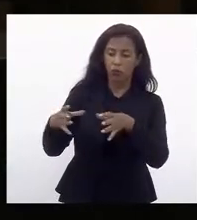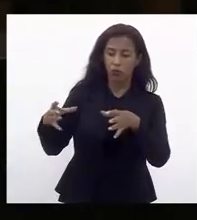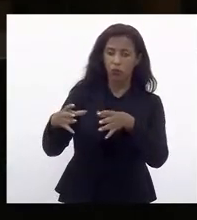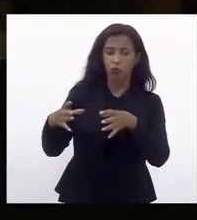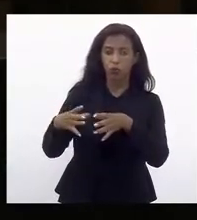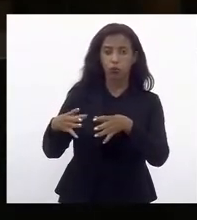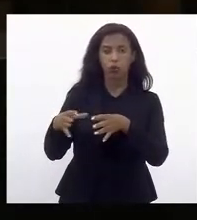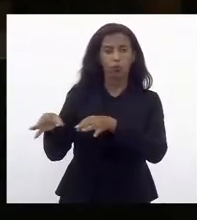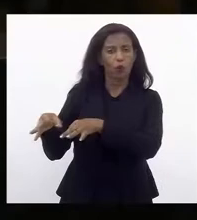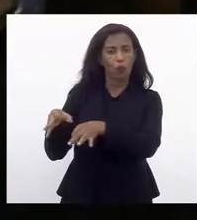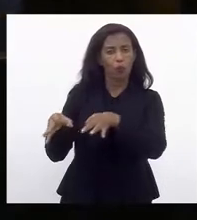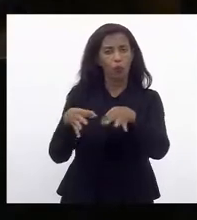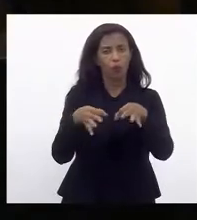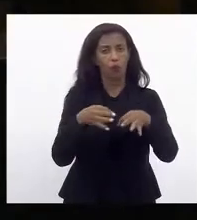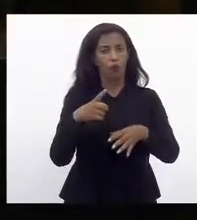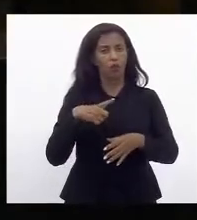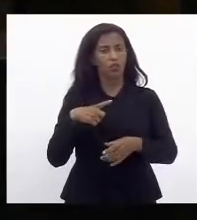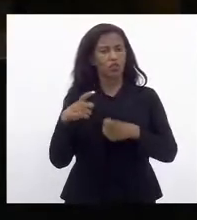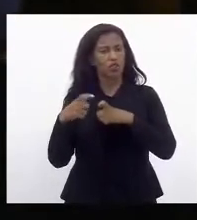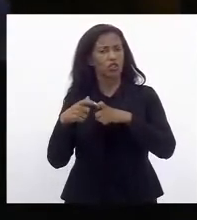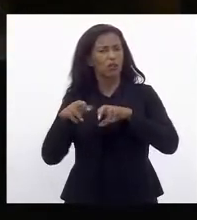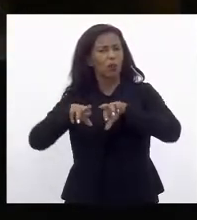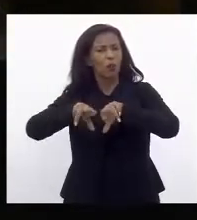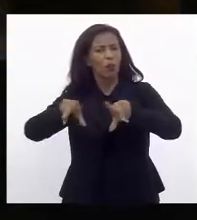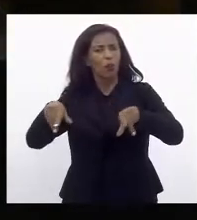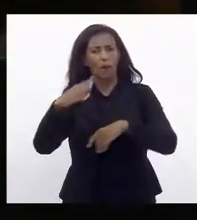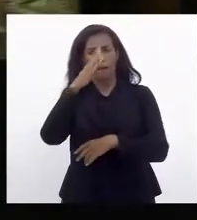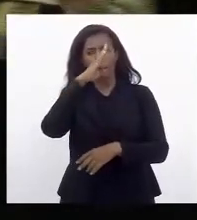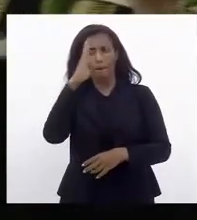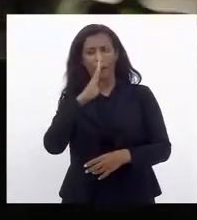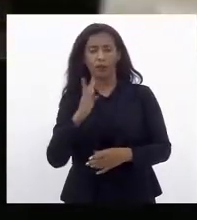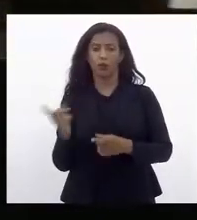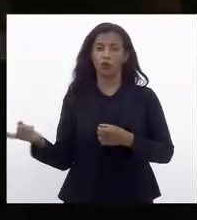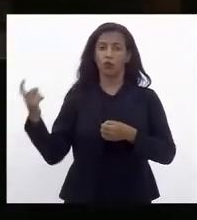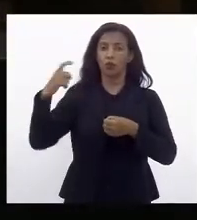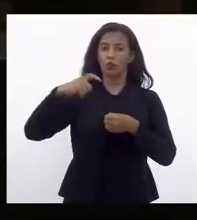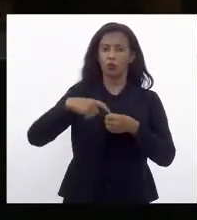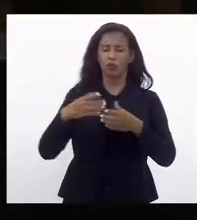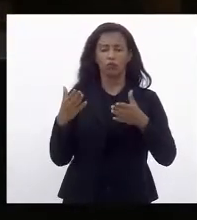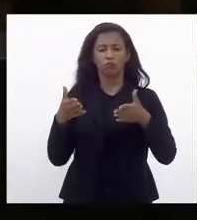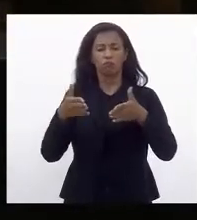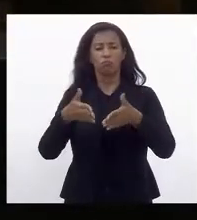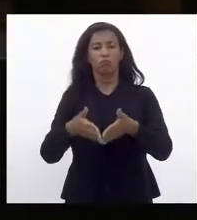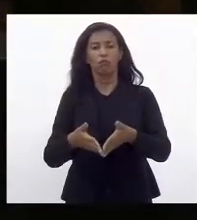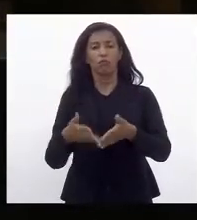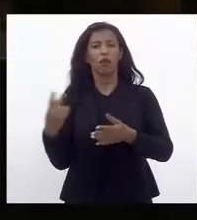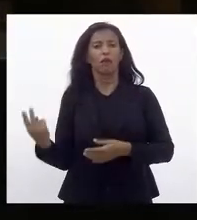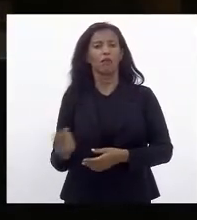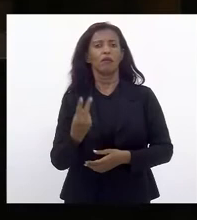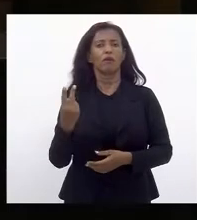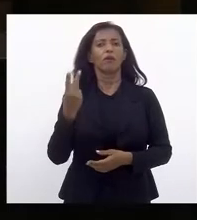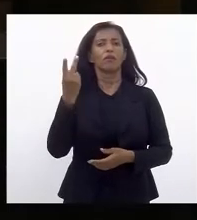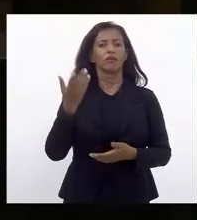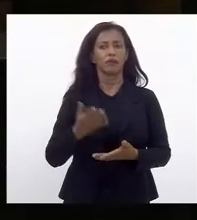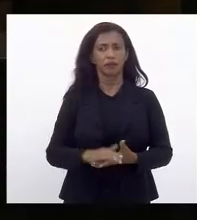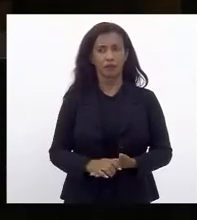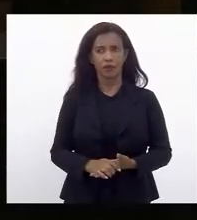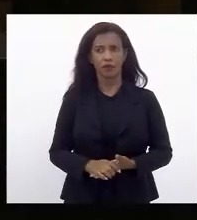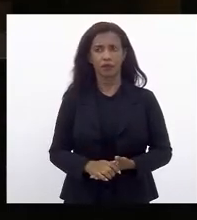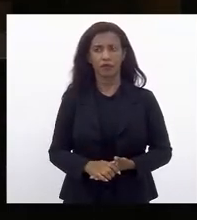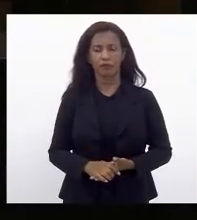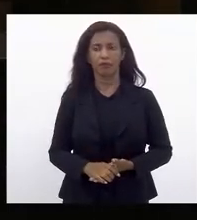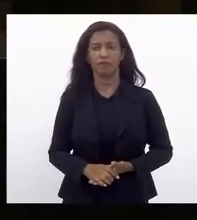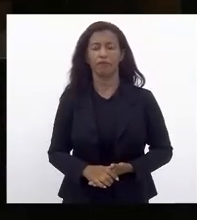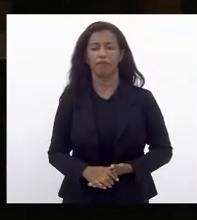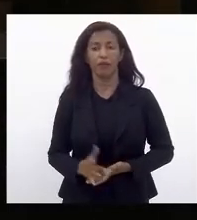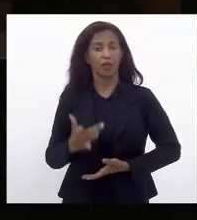grupo de maneira que tinha médicos de todo o Brasil voltado única e exclusivamente para a valorização